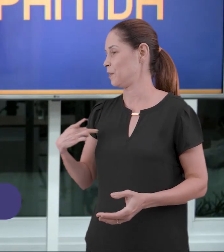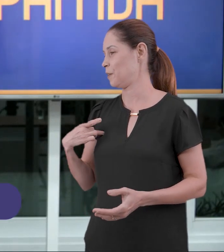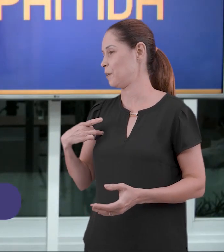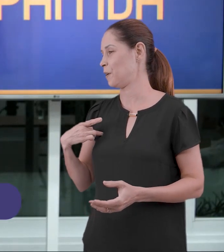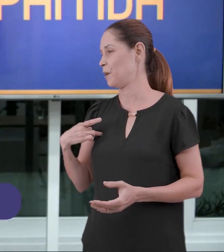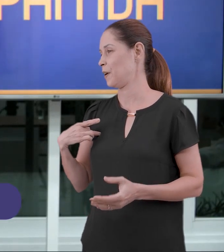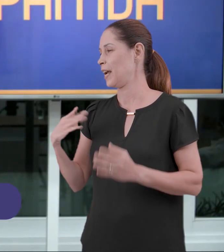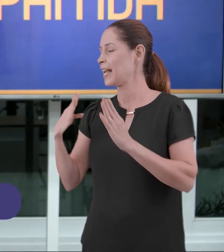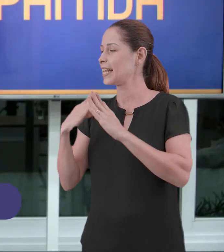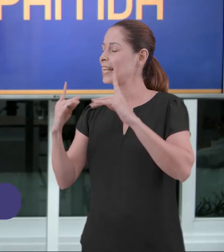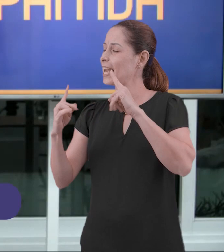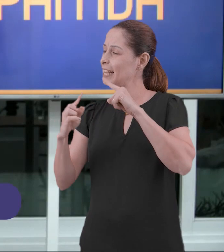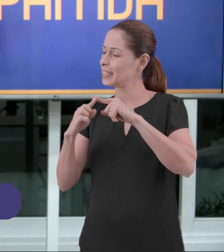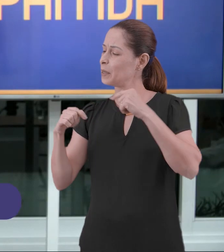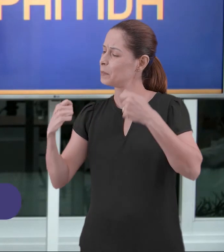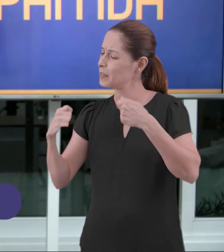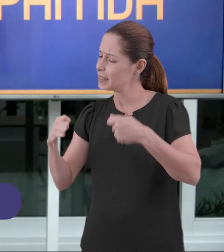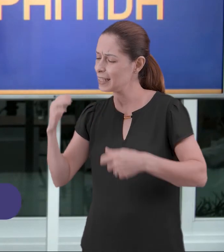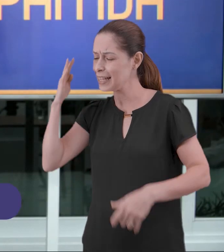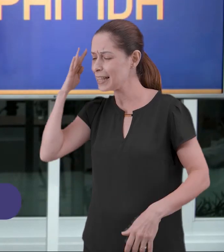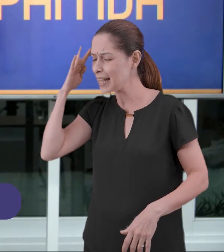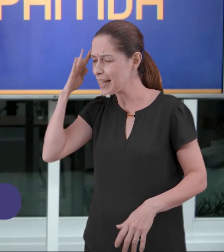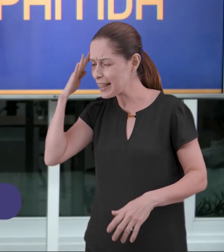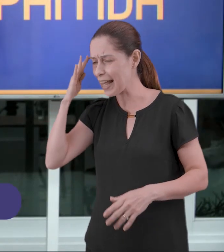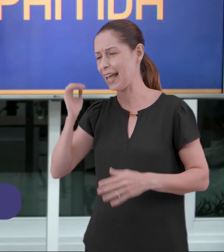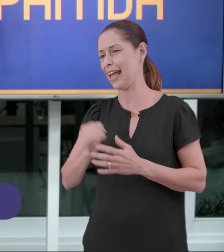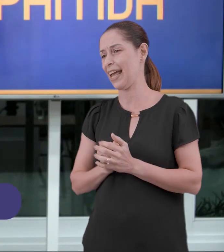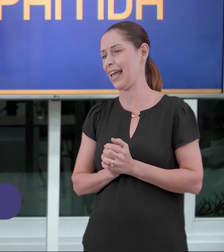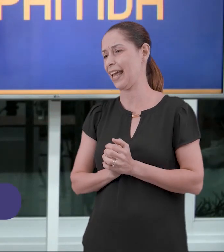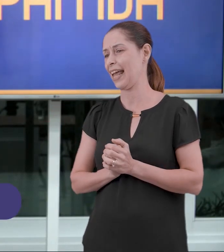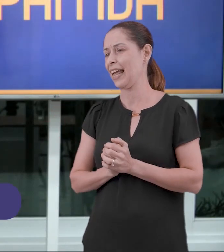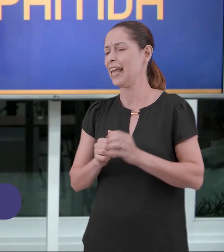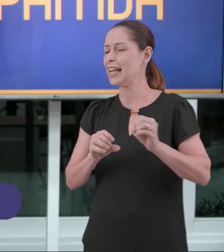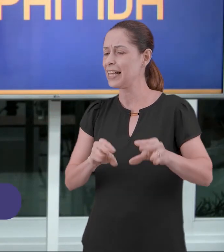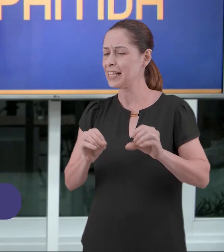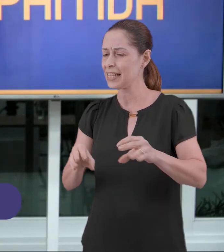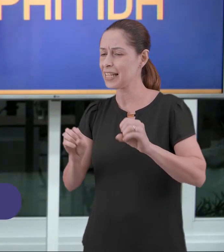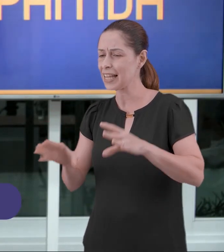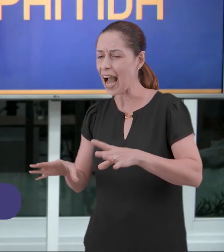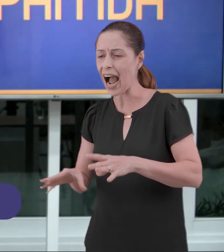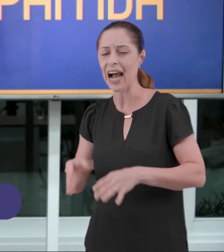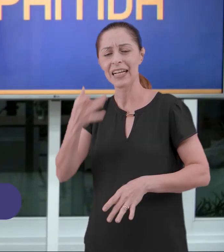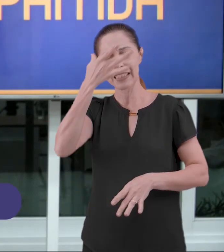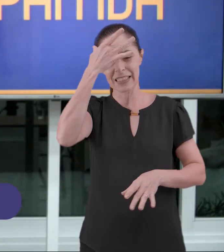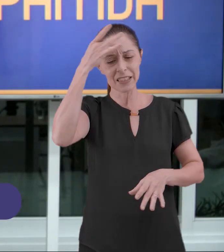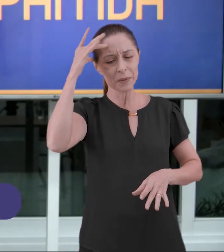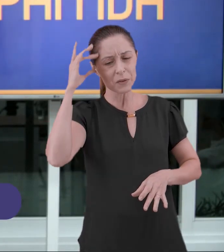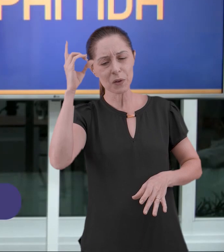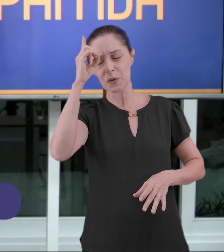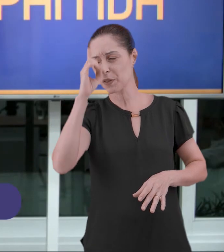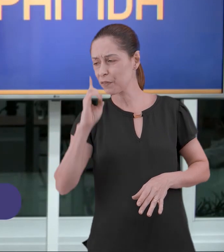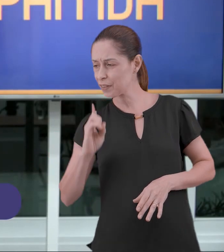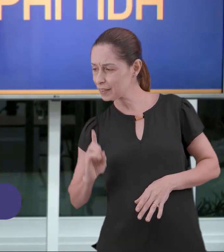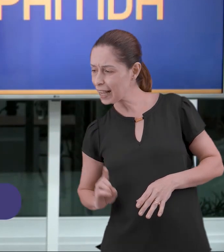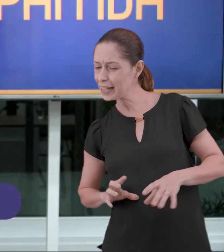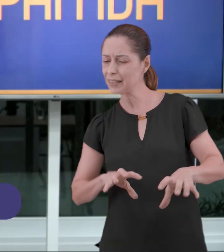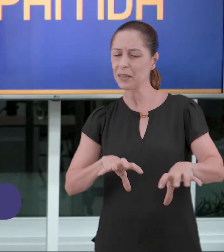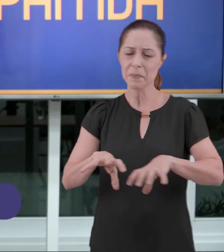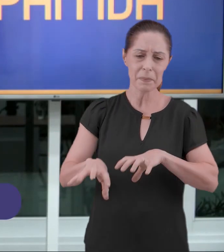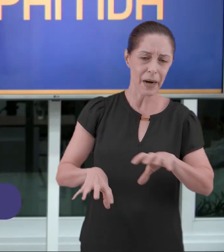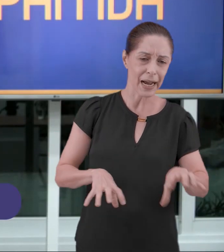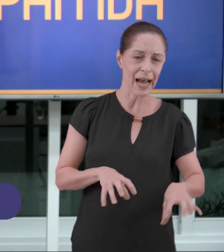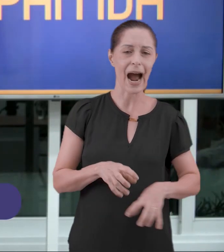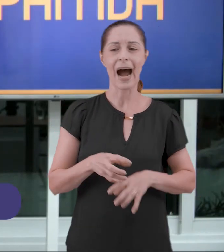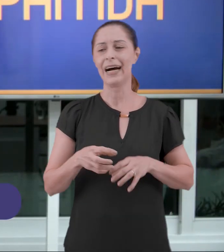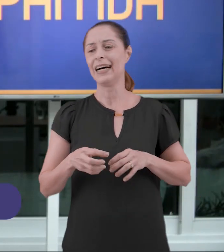essa visão está distorcida. Eu queria que o senhor falasse como a igreja deve pensar a respeito dessas pessoas para preparar, né, para